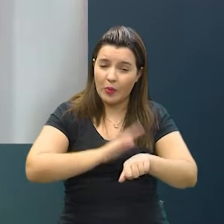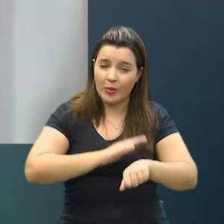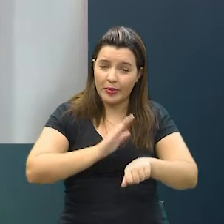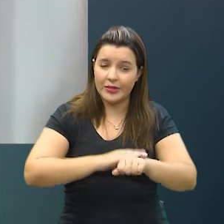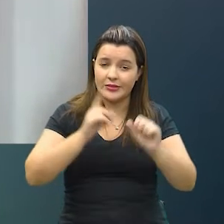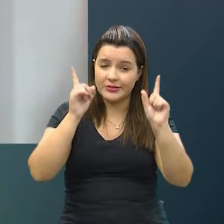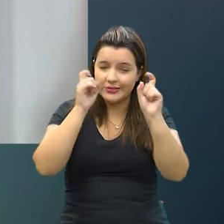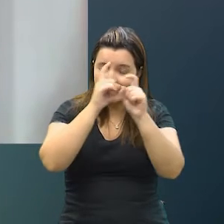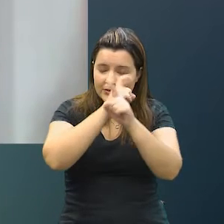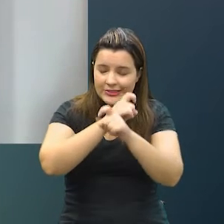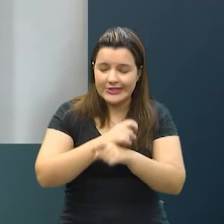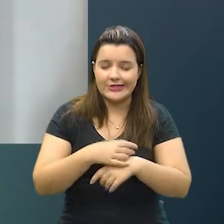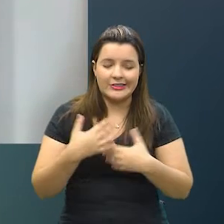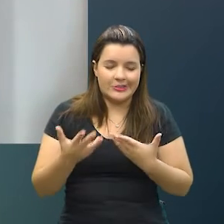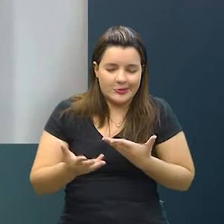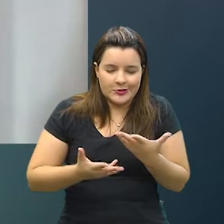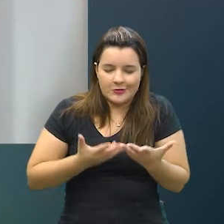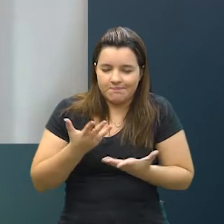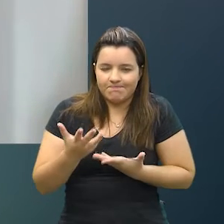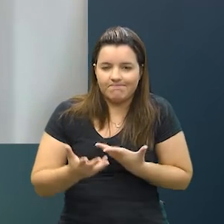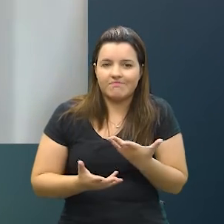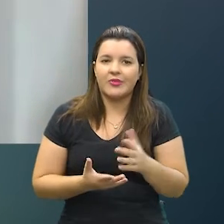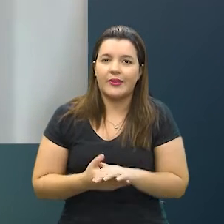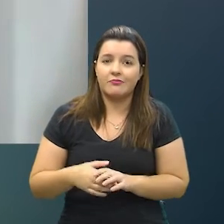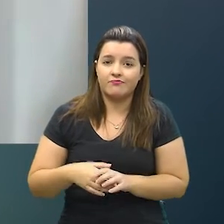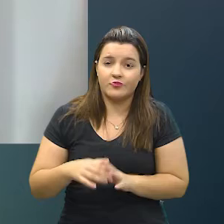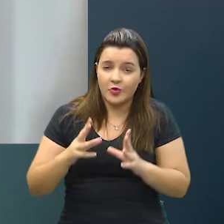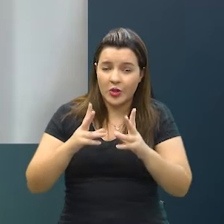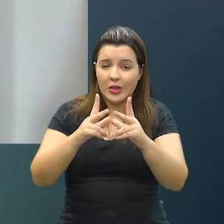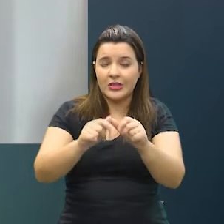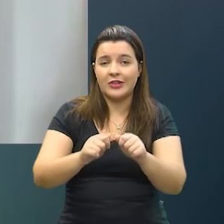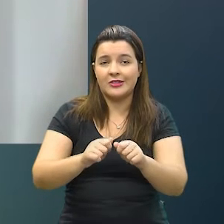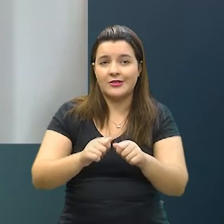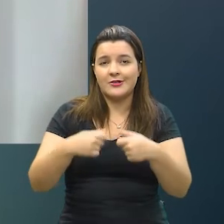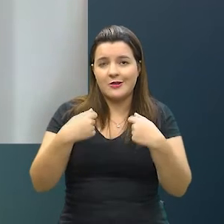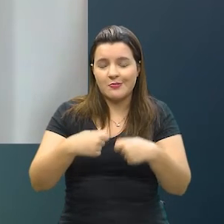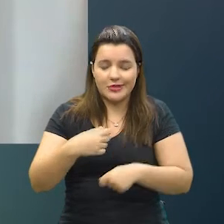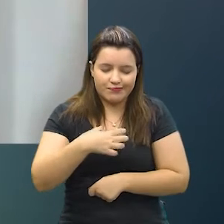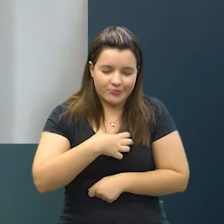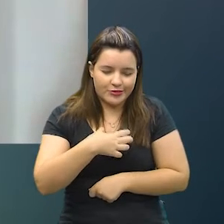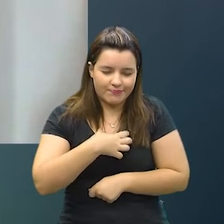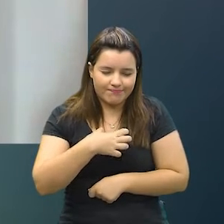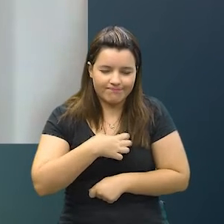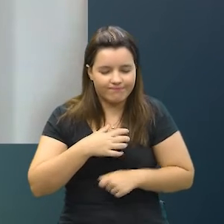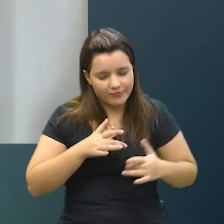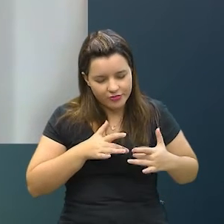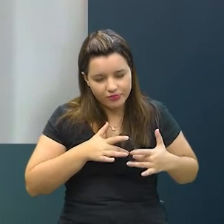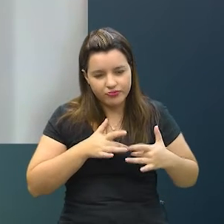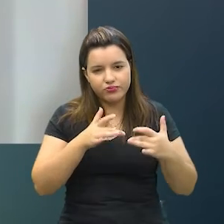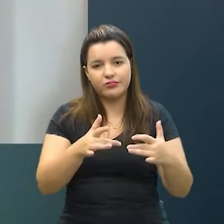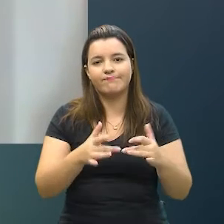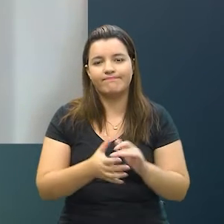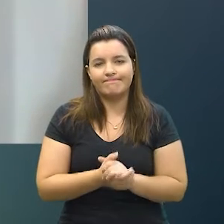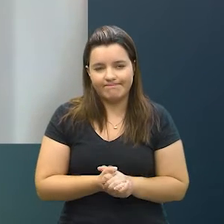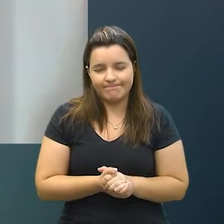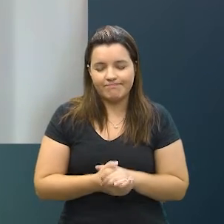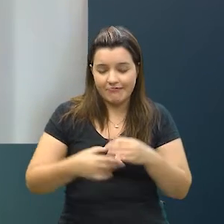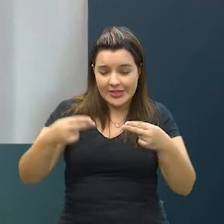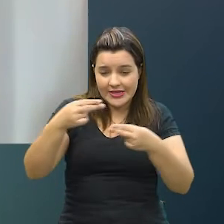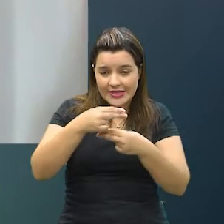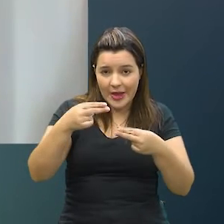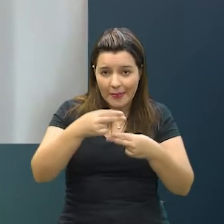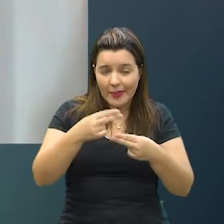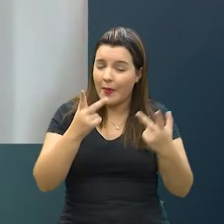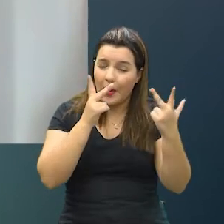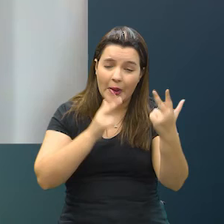complicado, bastante delicado. Eu acho que, né, todo mundo precisa ter sensibilidade, né? E para nós no Sebrae, assim, nesse ponto